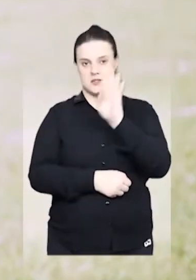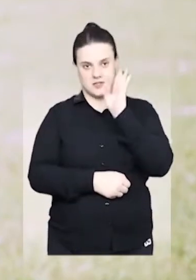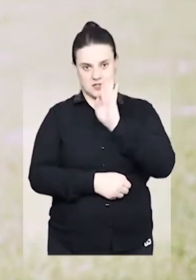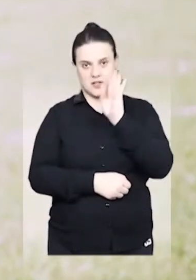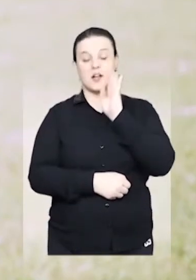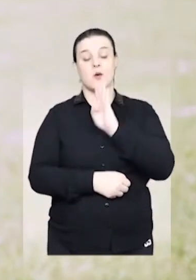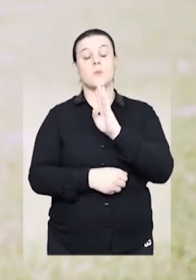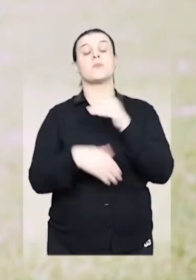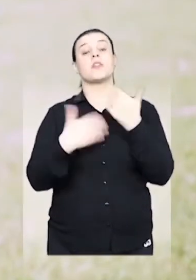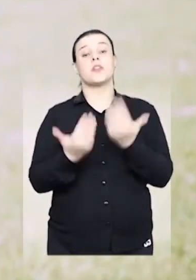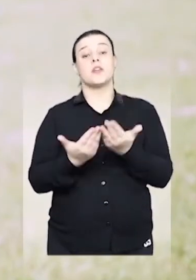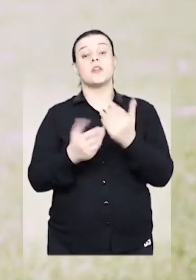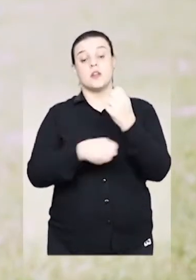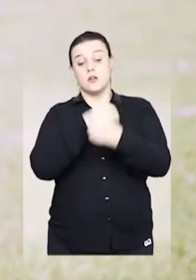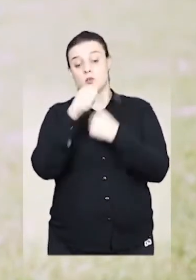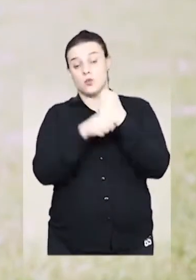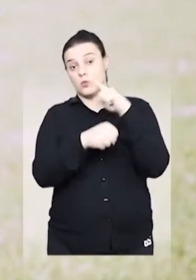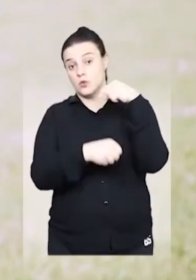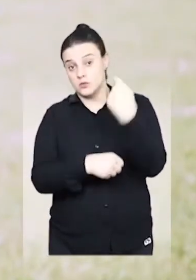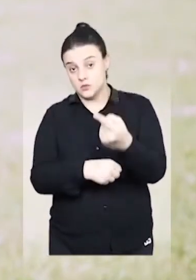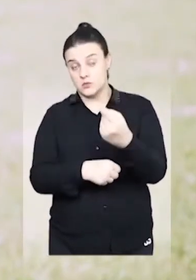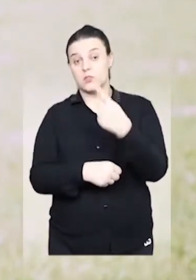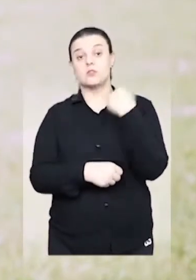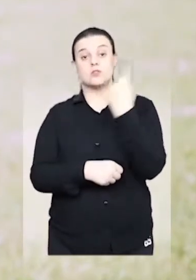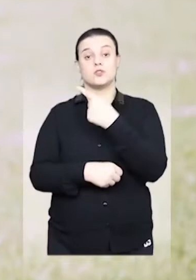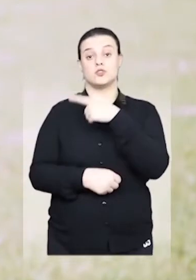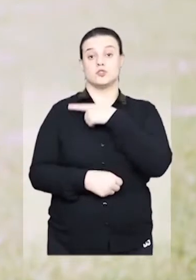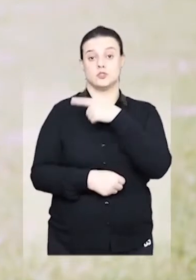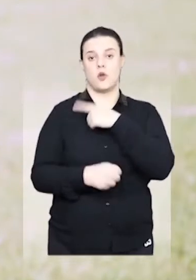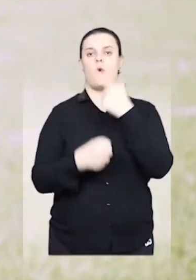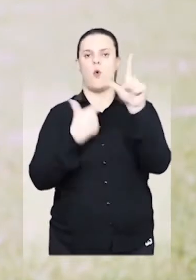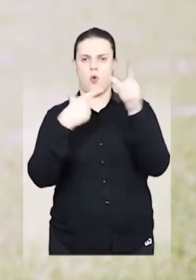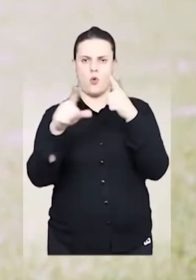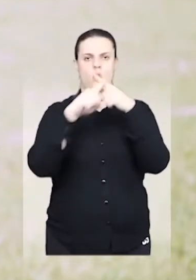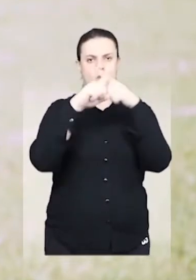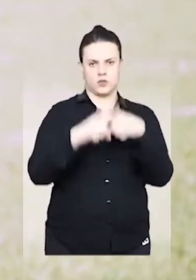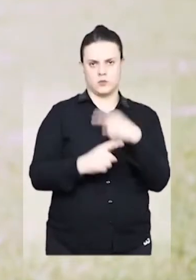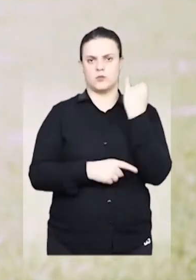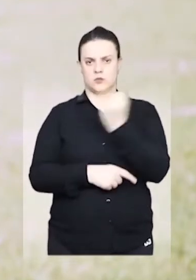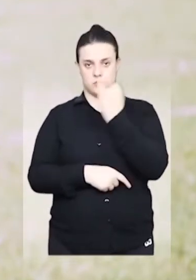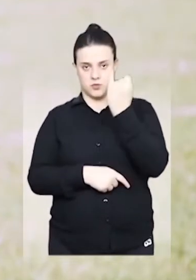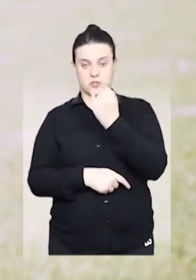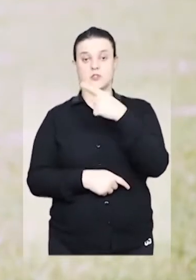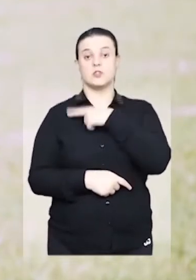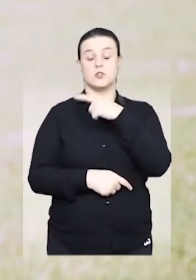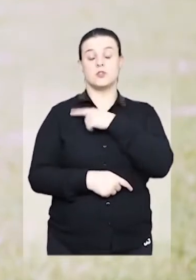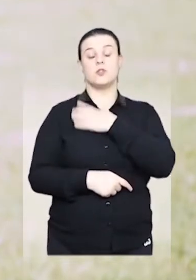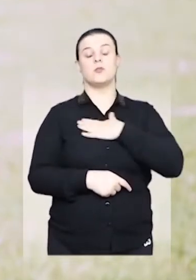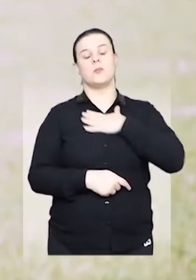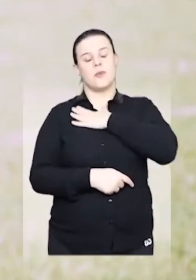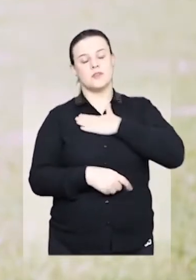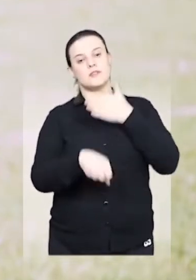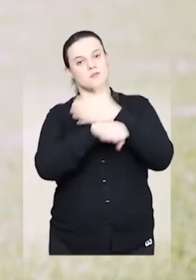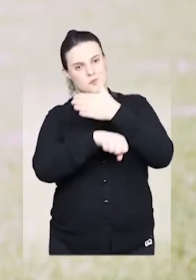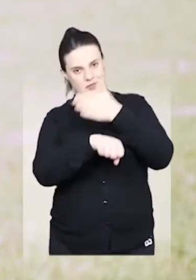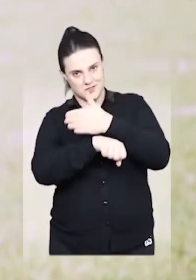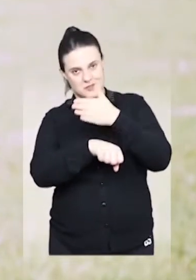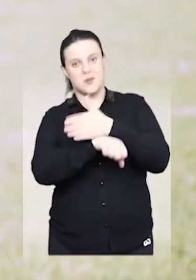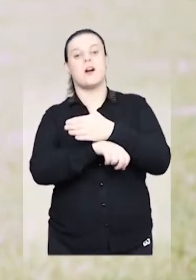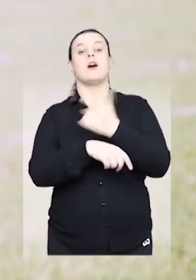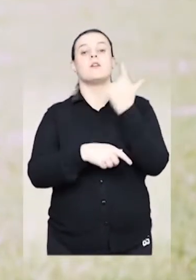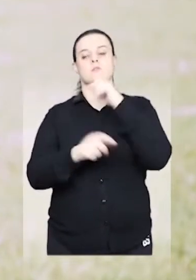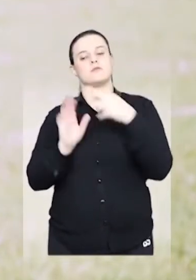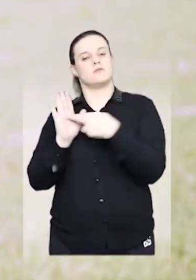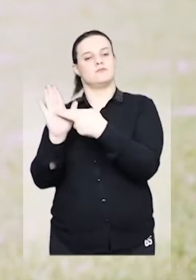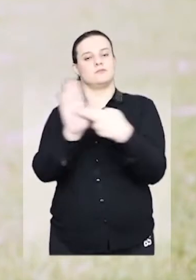legal. E no ano seguinte, nós tivemos outros campeonatos importantes e eu tive o prazer de participar e